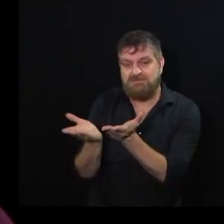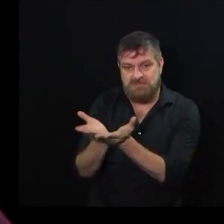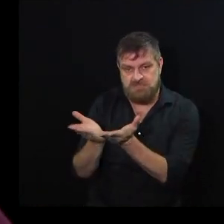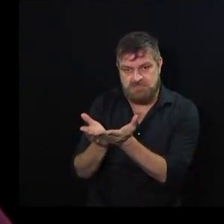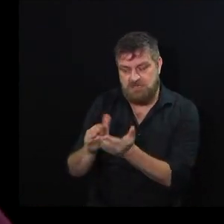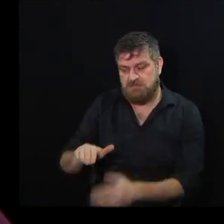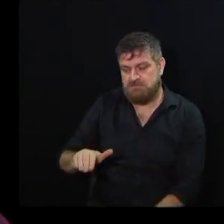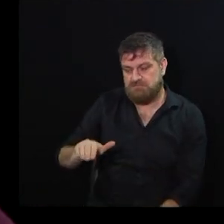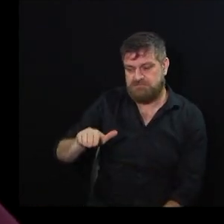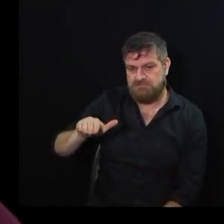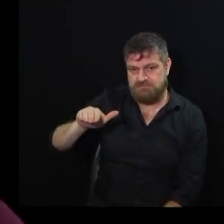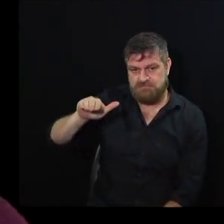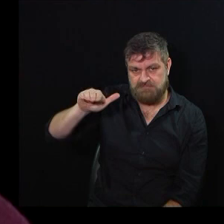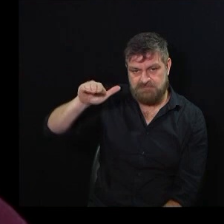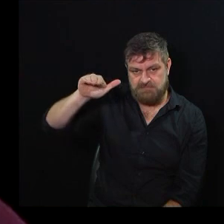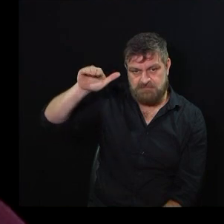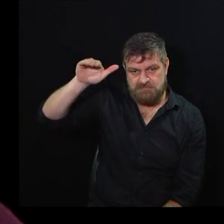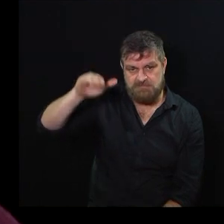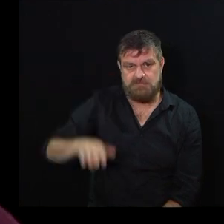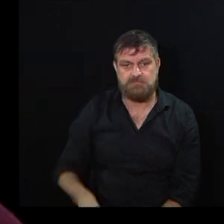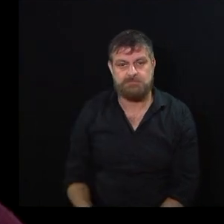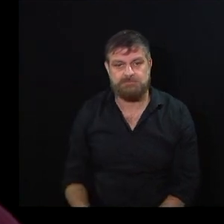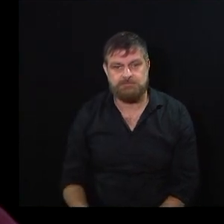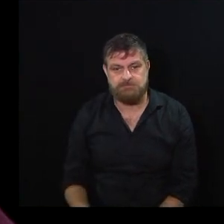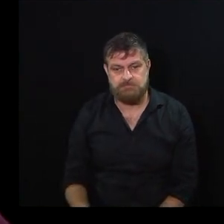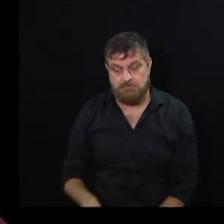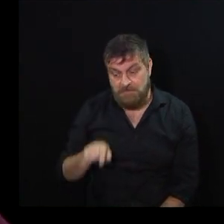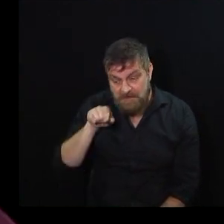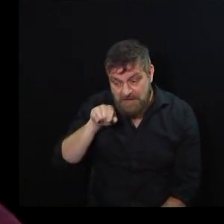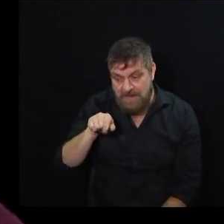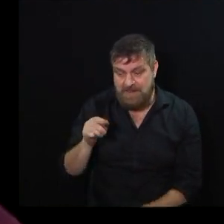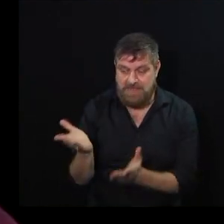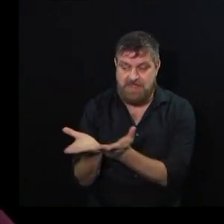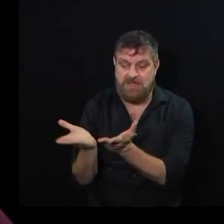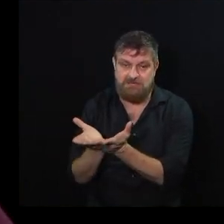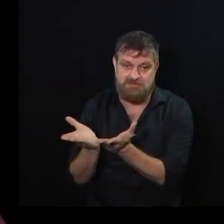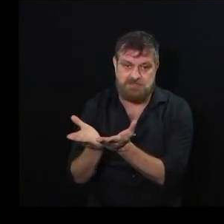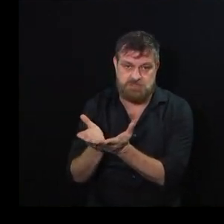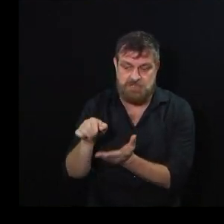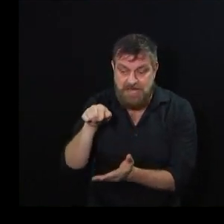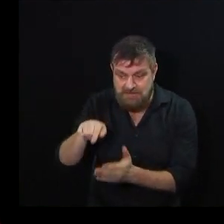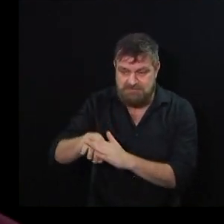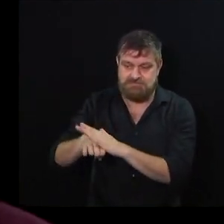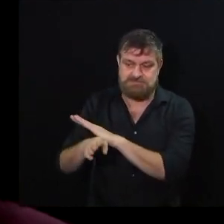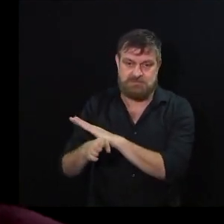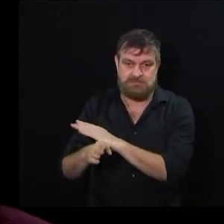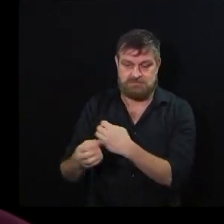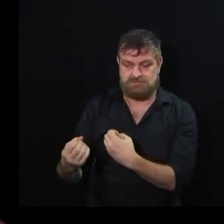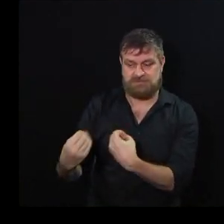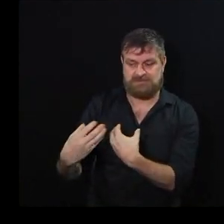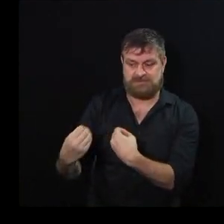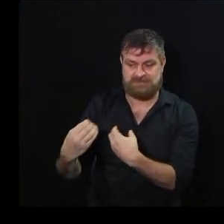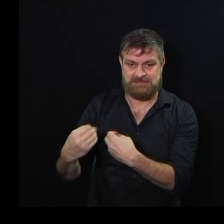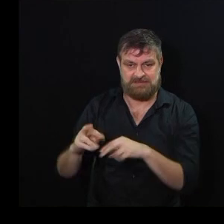horríveis na vida, mas eu fui criada num berço evangélico, então o ensinamento é outro. Embora eu gosto do ensinamento da católica,